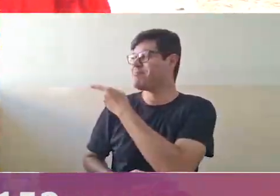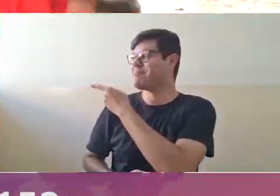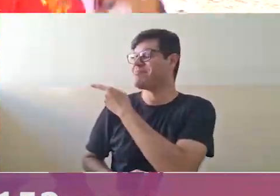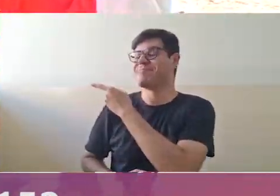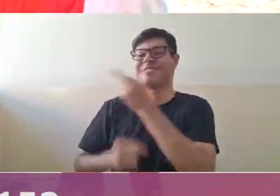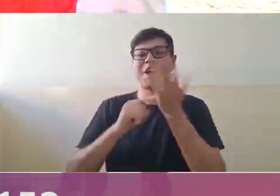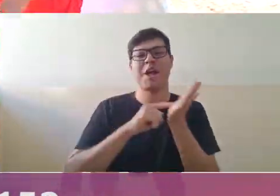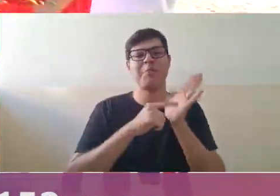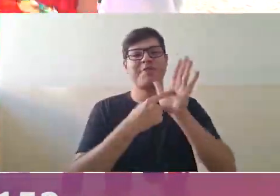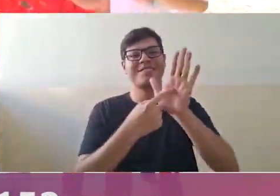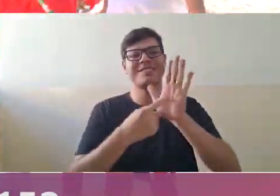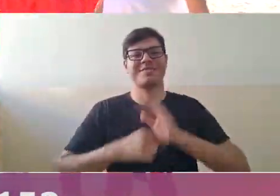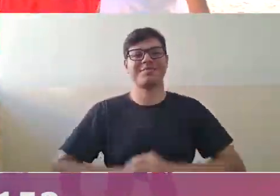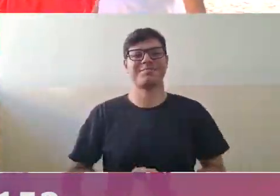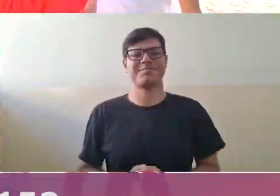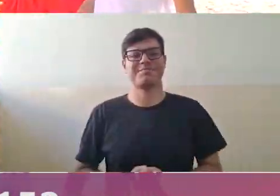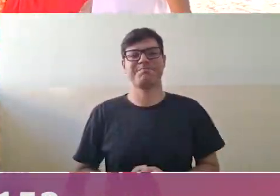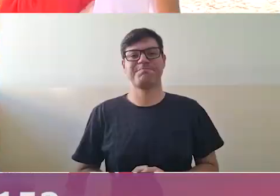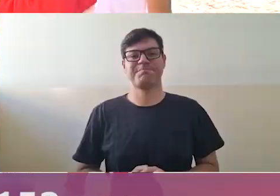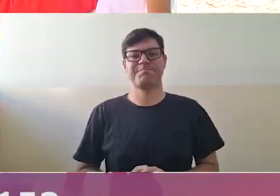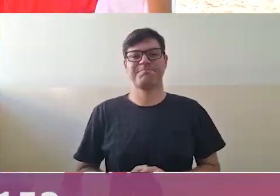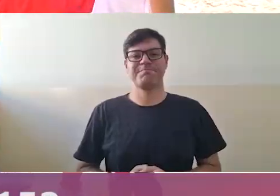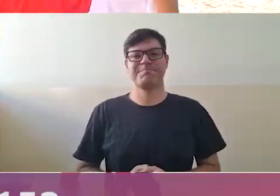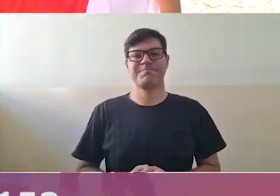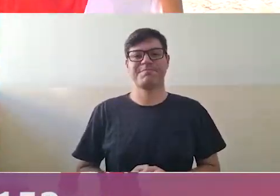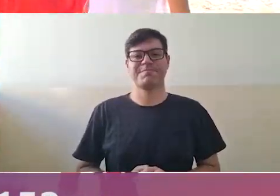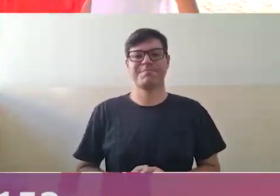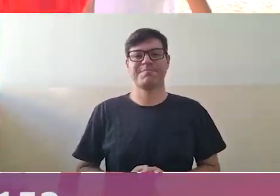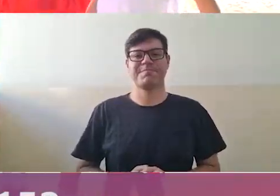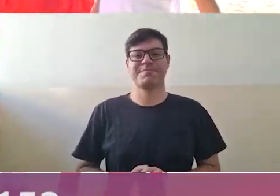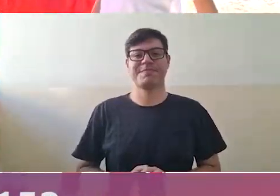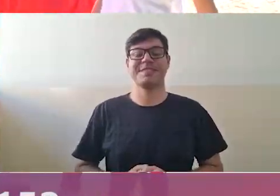apresentações de alunos da EMEI Ângelo Carminati